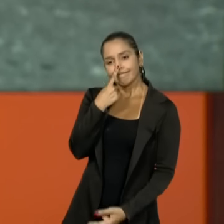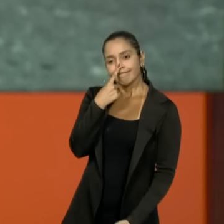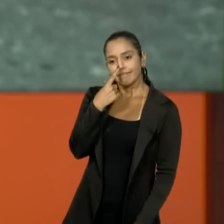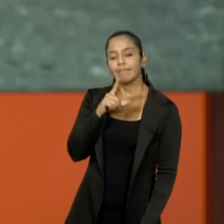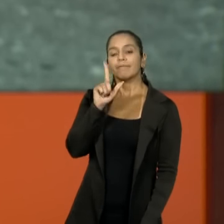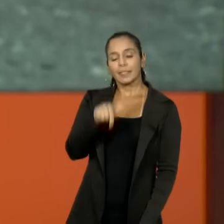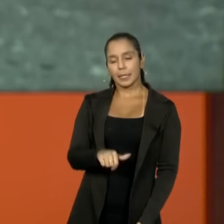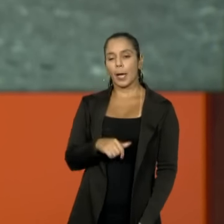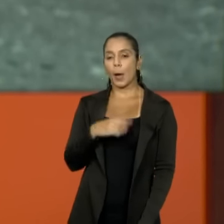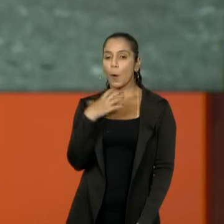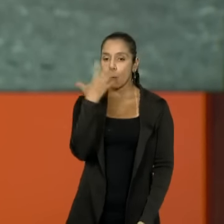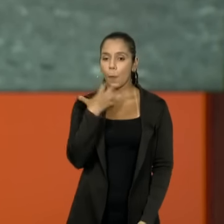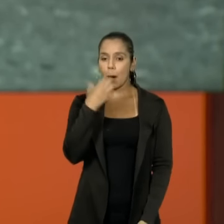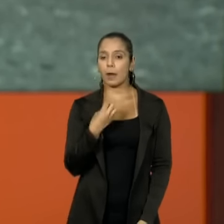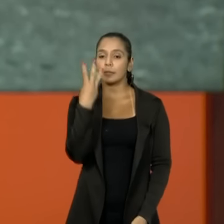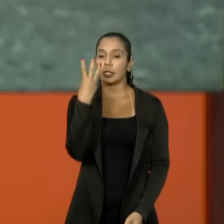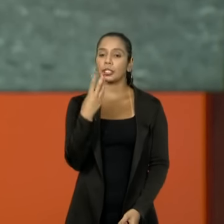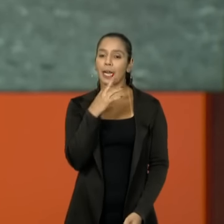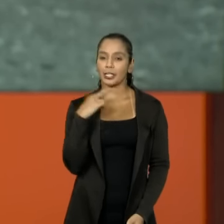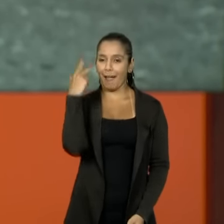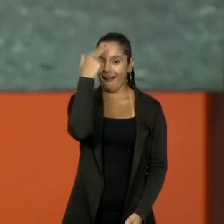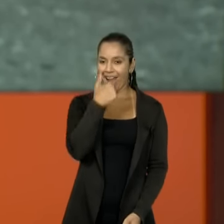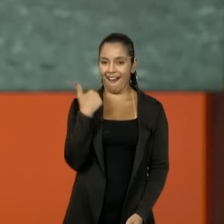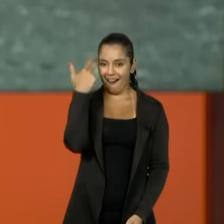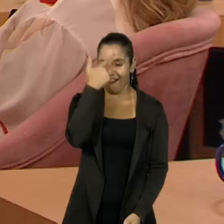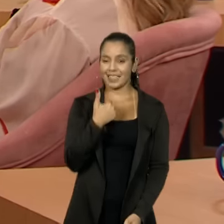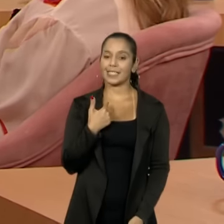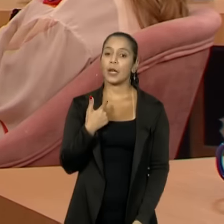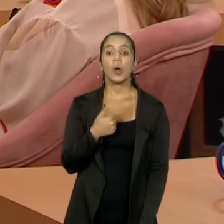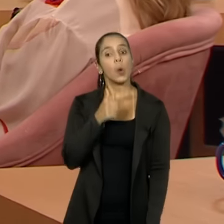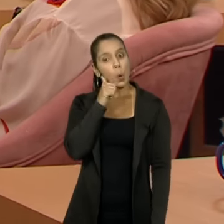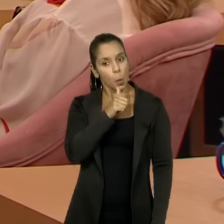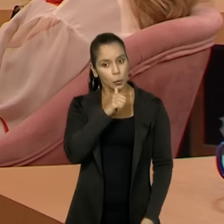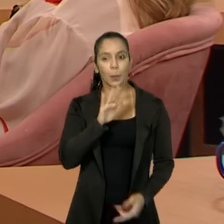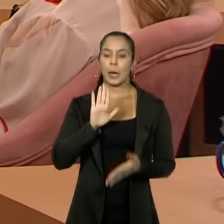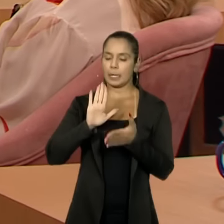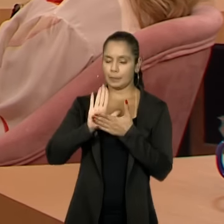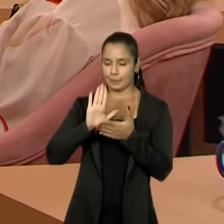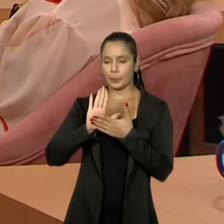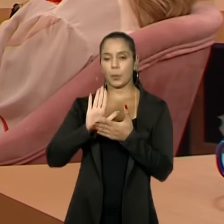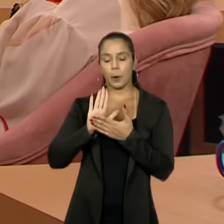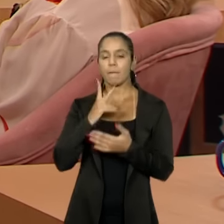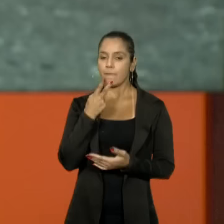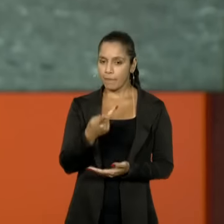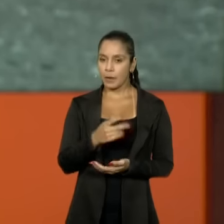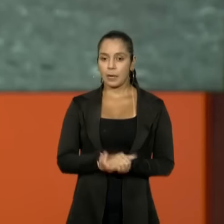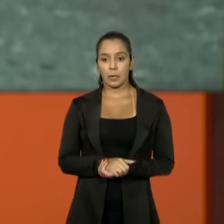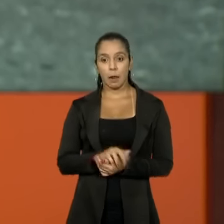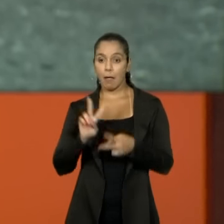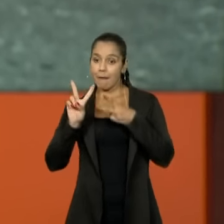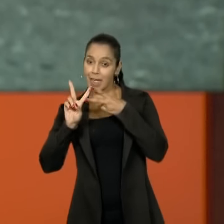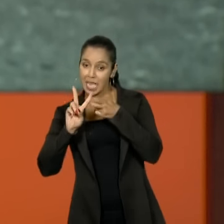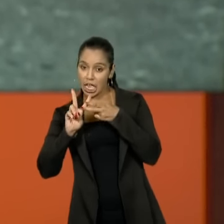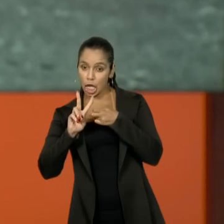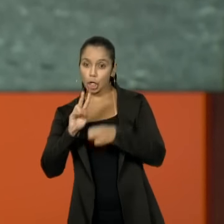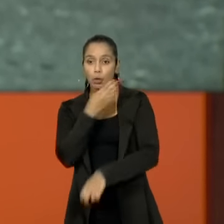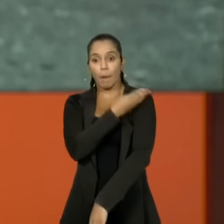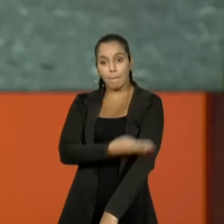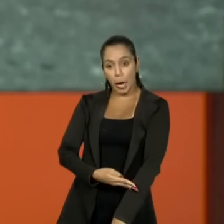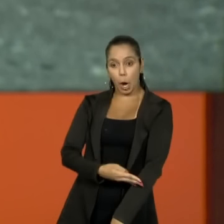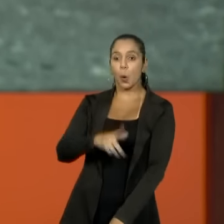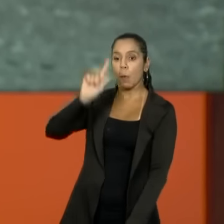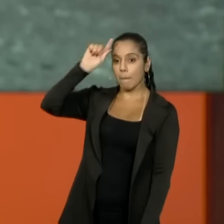Três Raças. Exatamente. Eu acho que quando uma mulher se propõe, né, a dizer que índio, branco e preto,